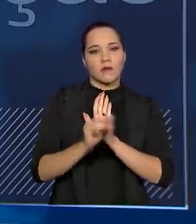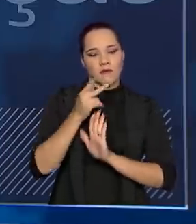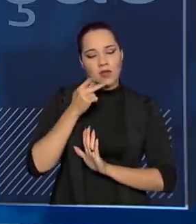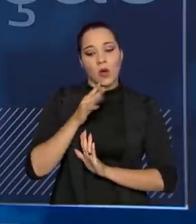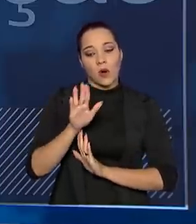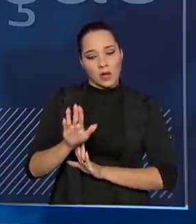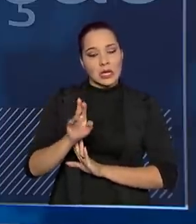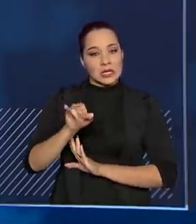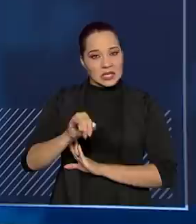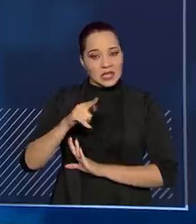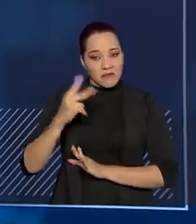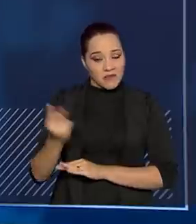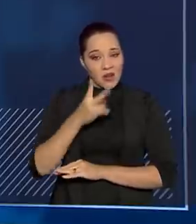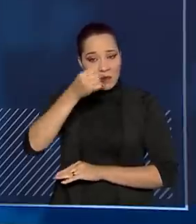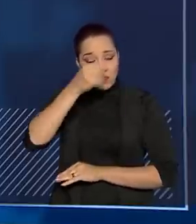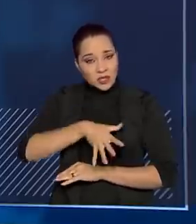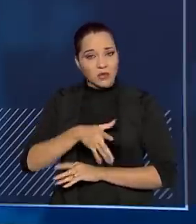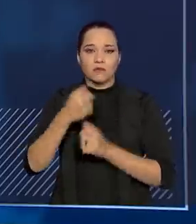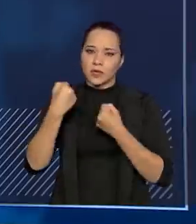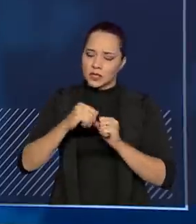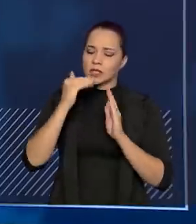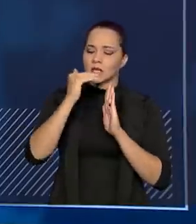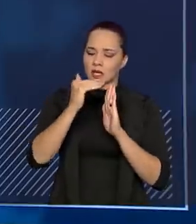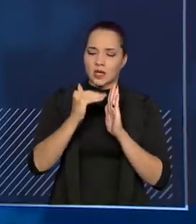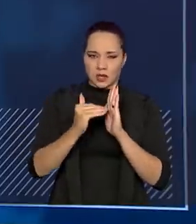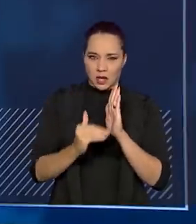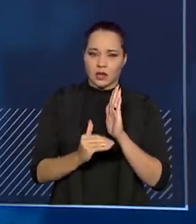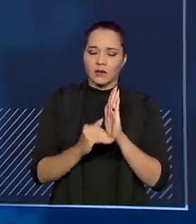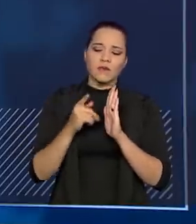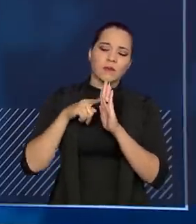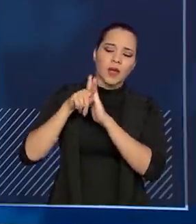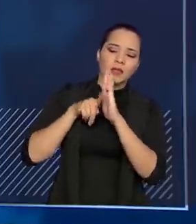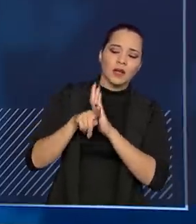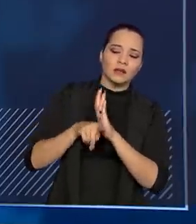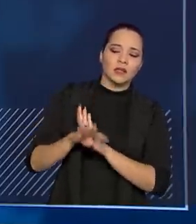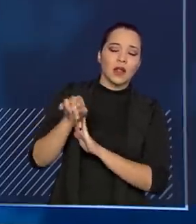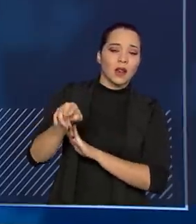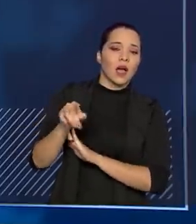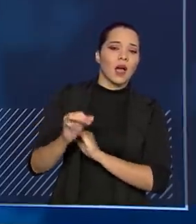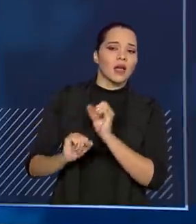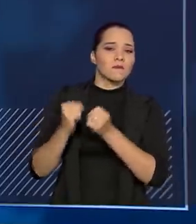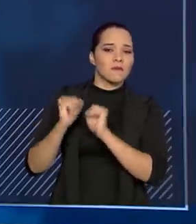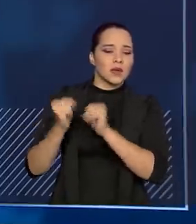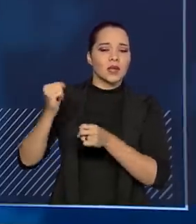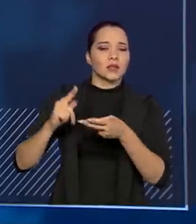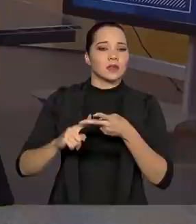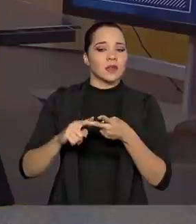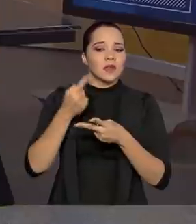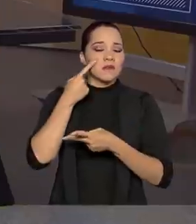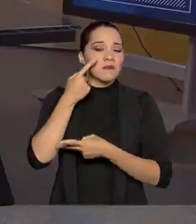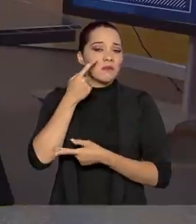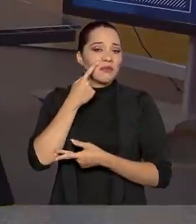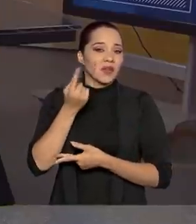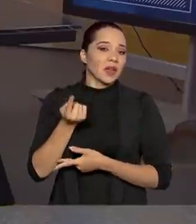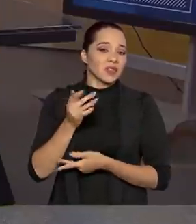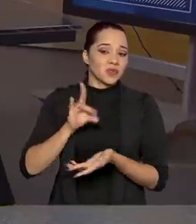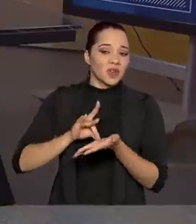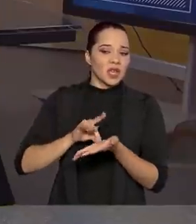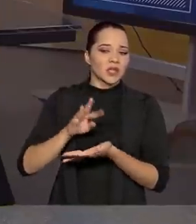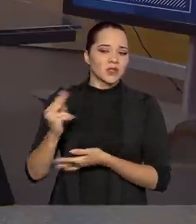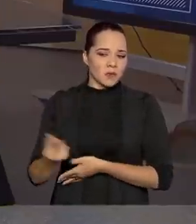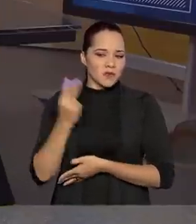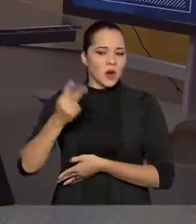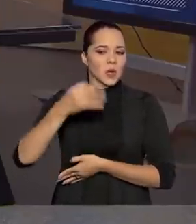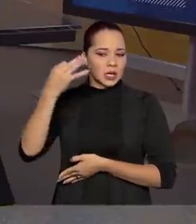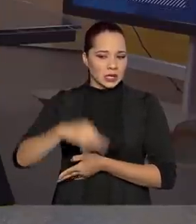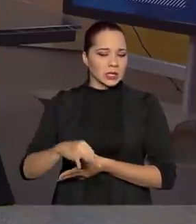se temos preço abusivo, nós precisamos ter critérios. Então, vamos analisar a cadeia de fornecimento, verificar realmente a precificação